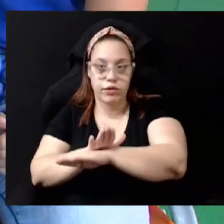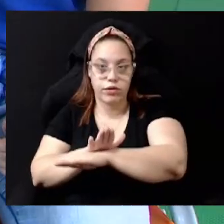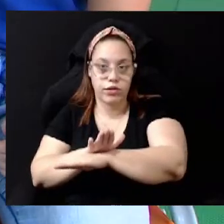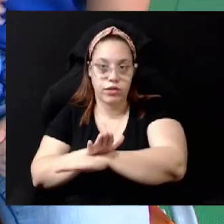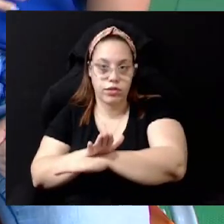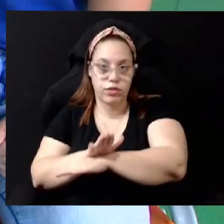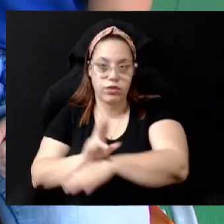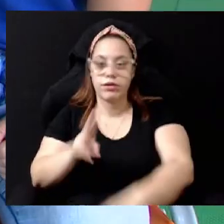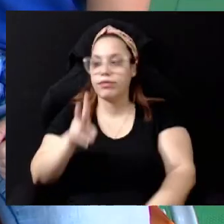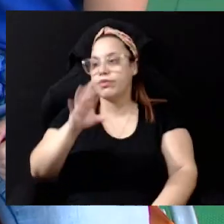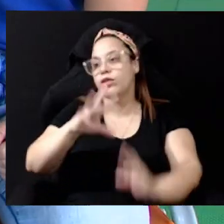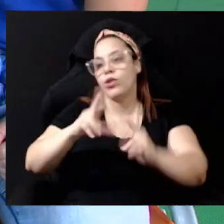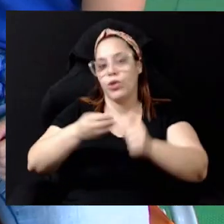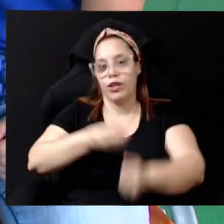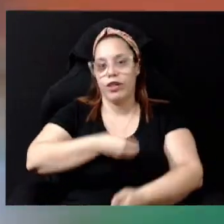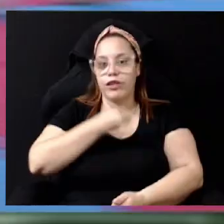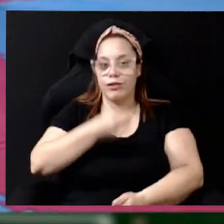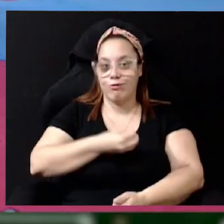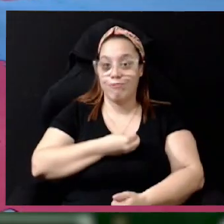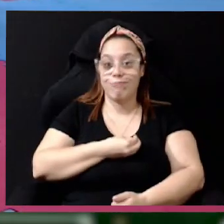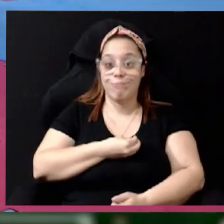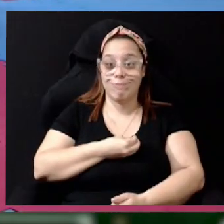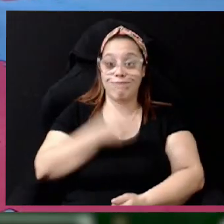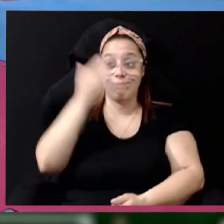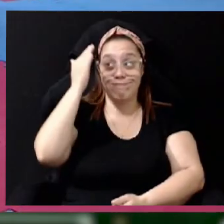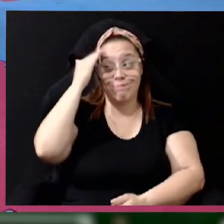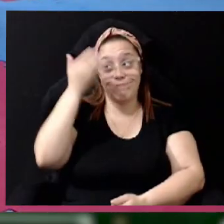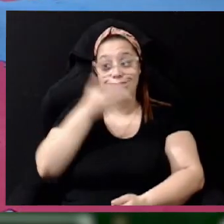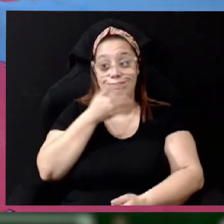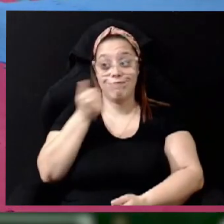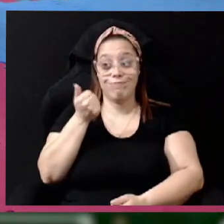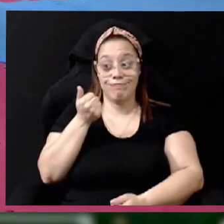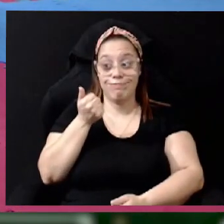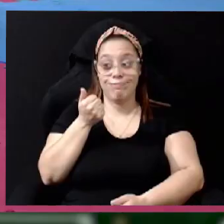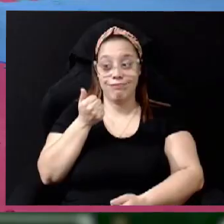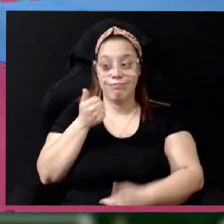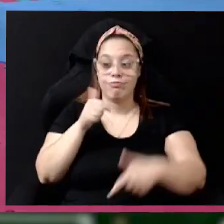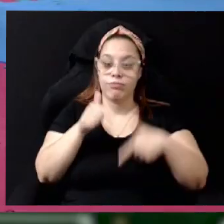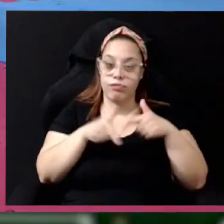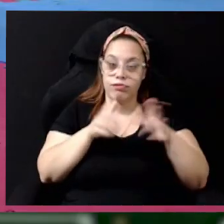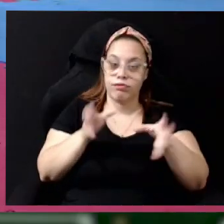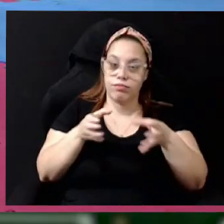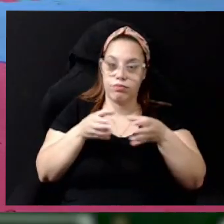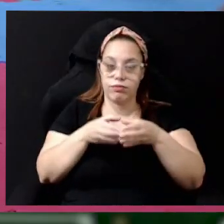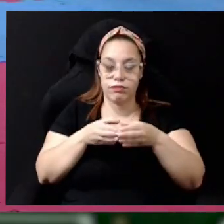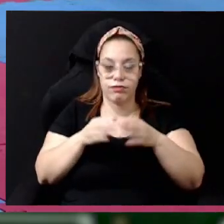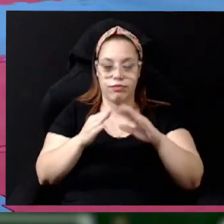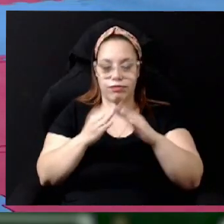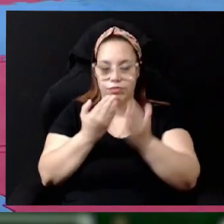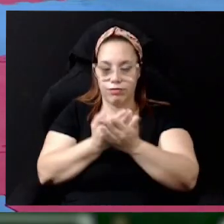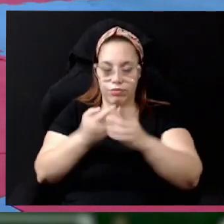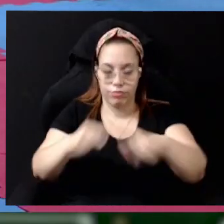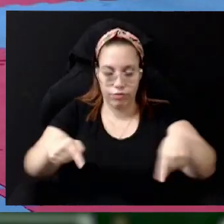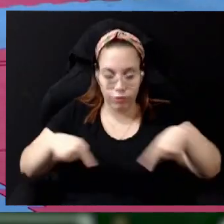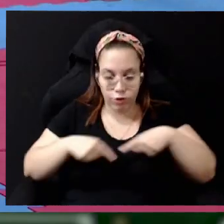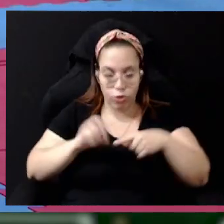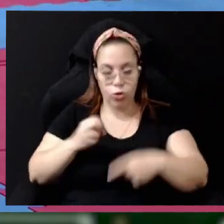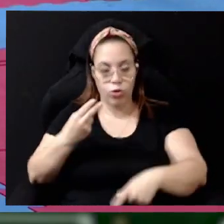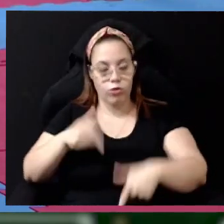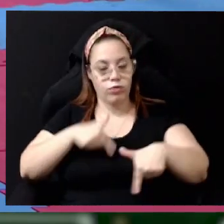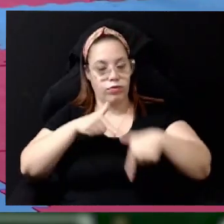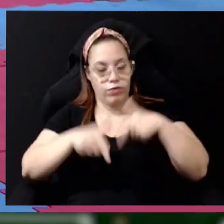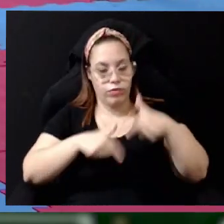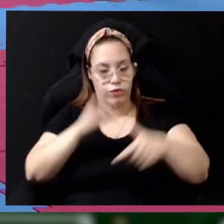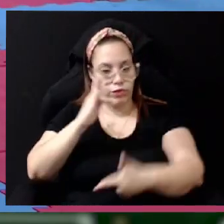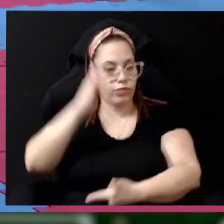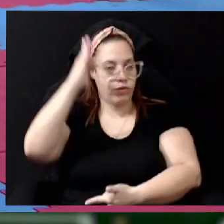vai ser perpetuado por toda a vida. Então, eles vão ter que saber melhorar trabalhar em grupo dentro da sala de aula, ou no